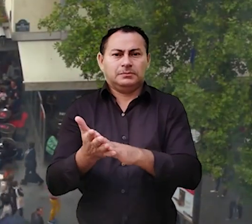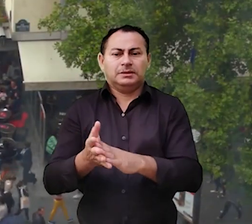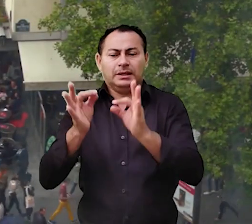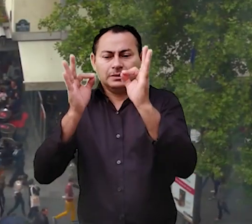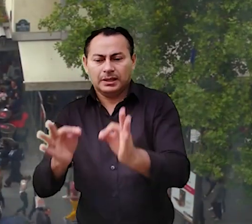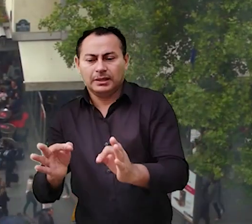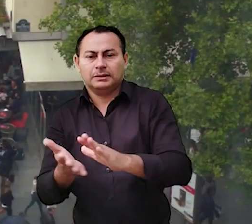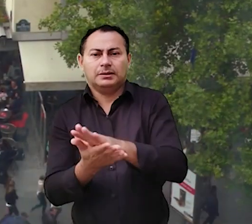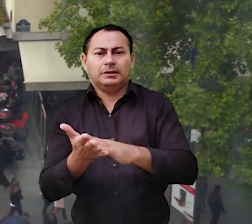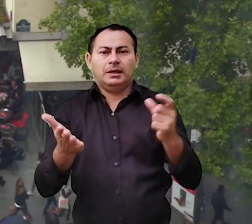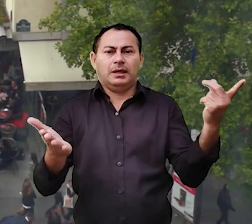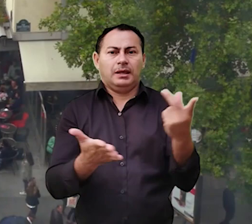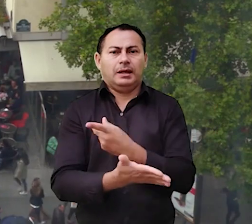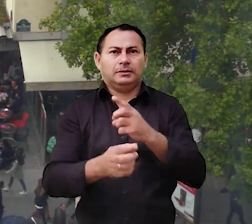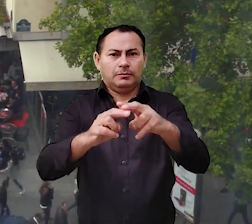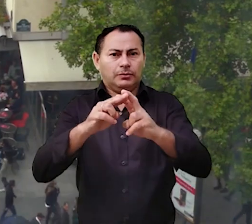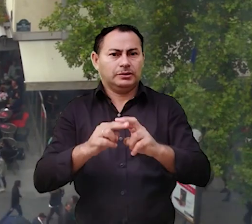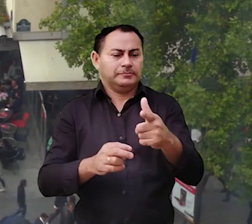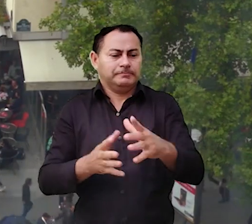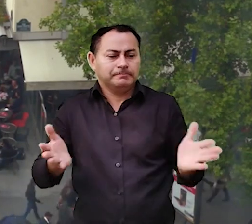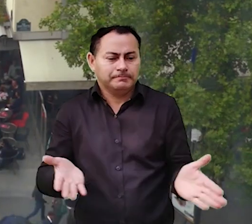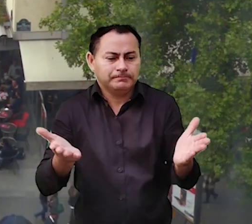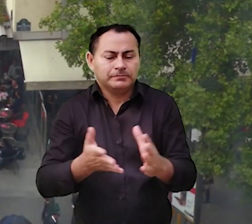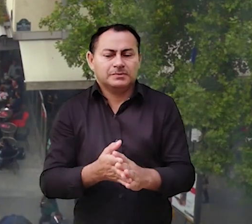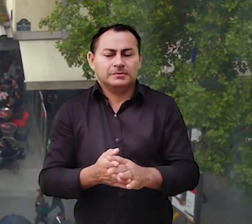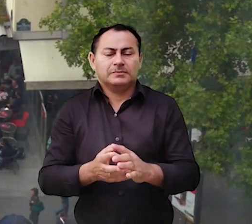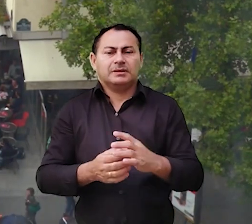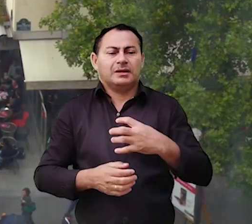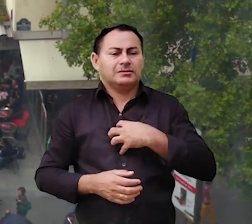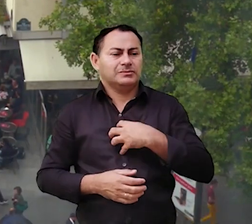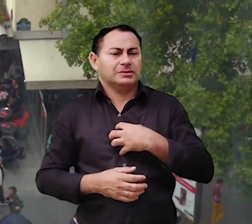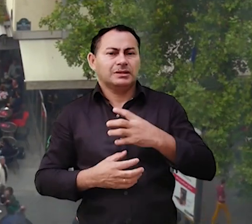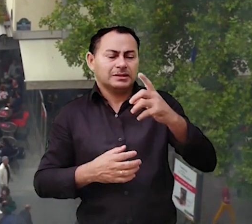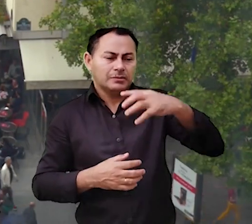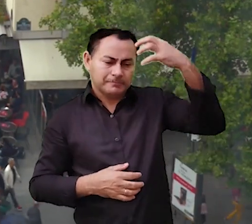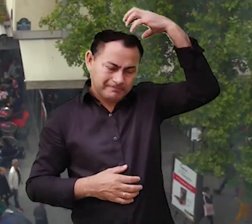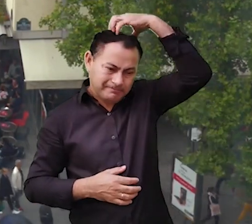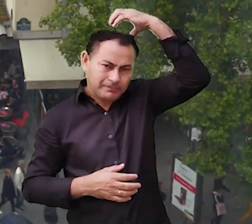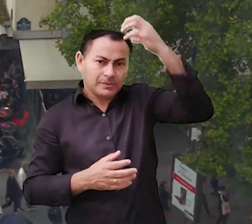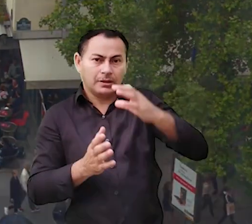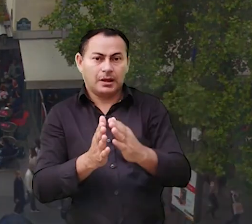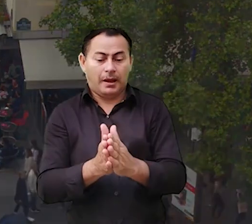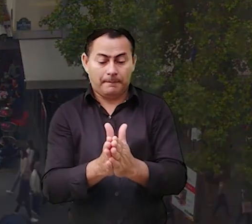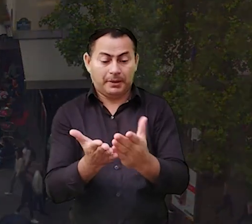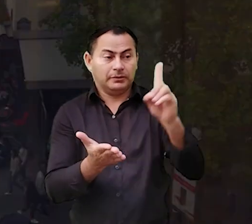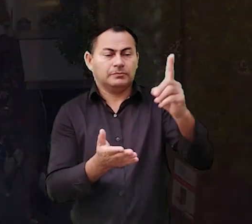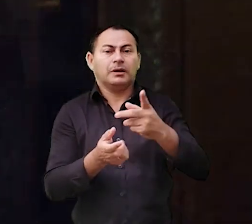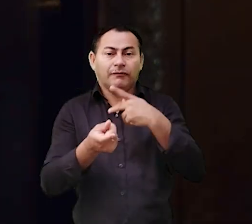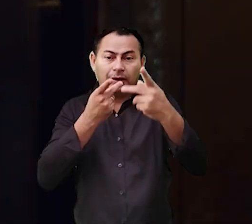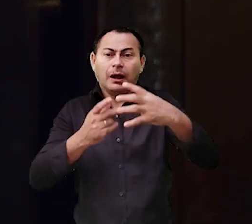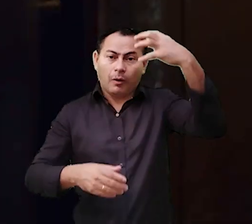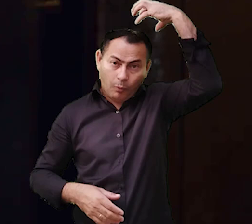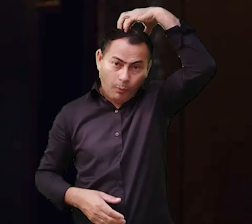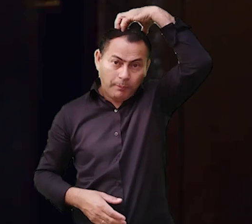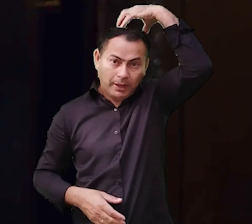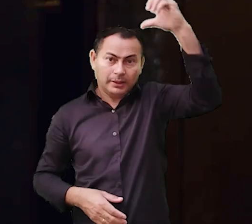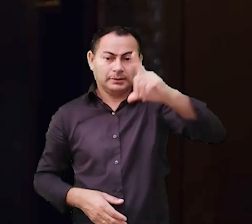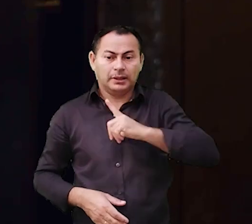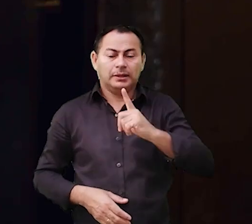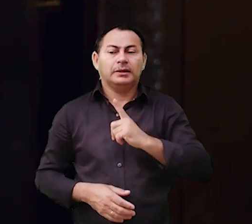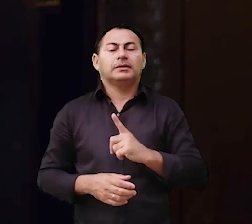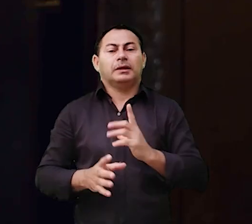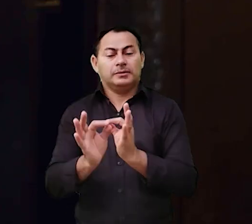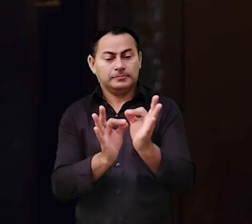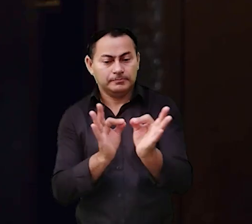nem certo e nem errado, e por isso não há motivo para sentir-se culpado. Segundo a Bíblia, a culpa existe e